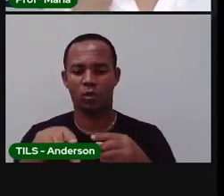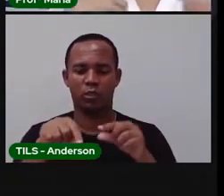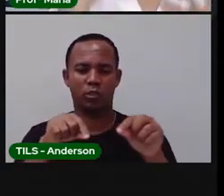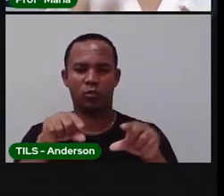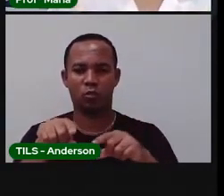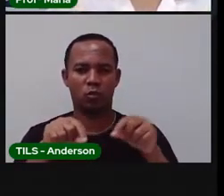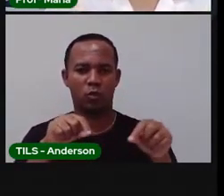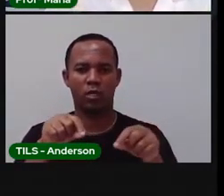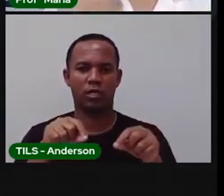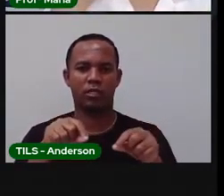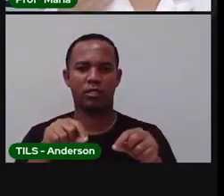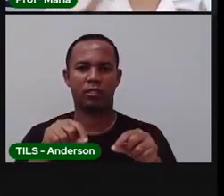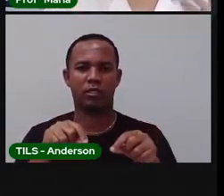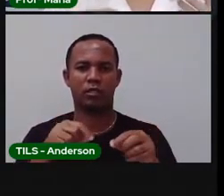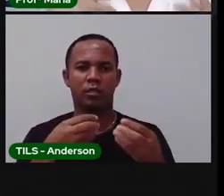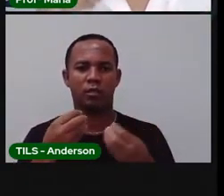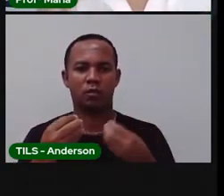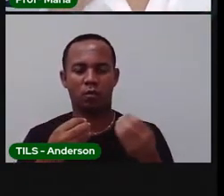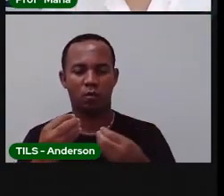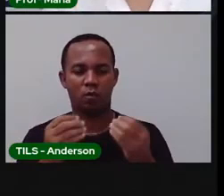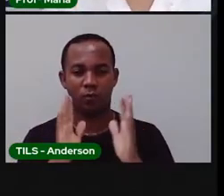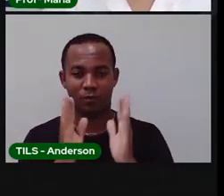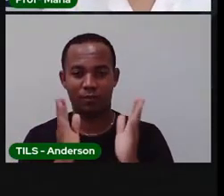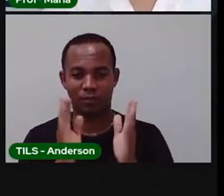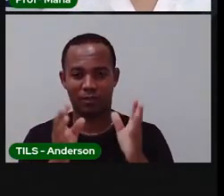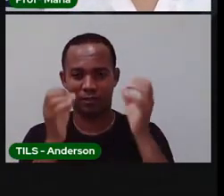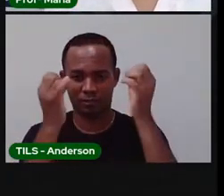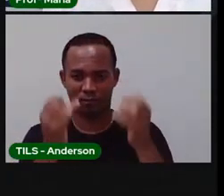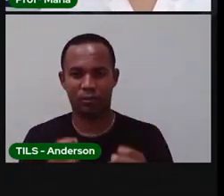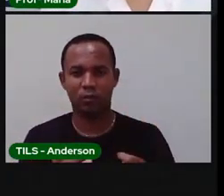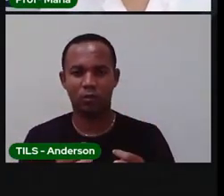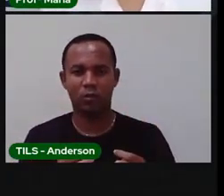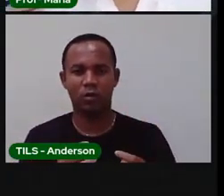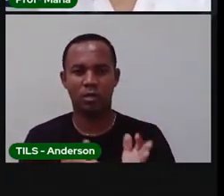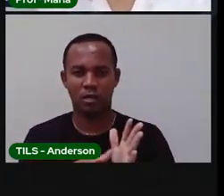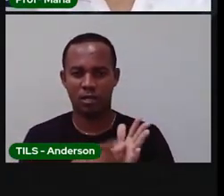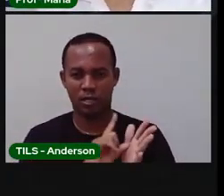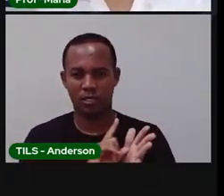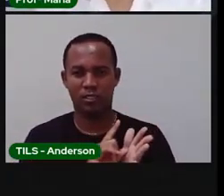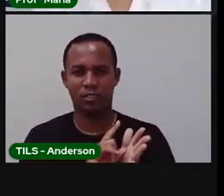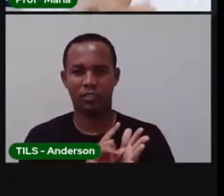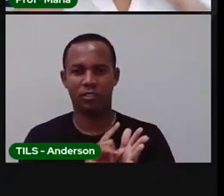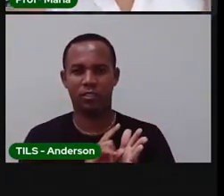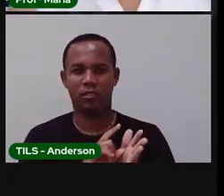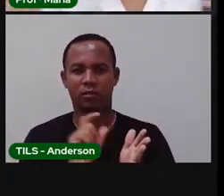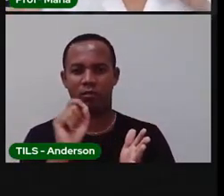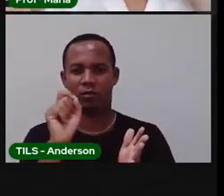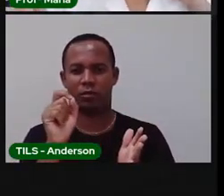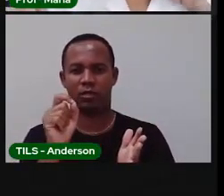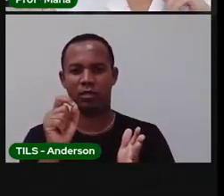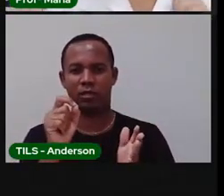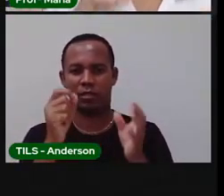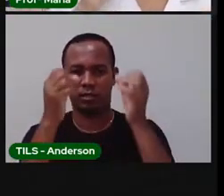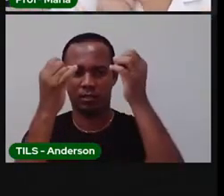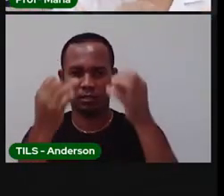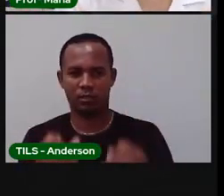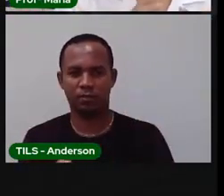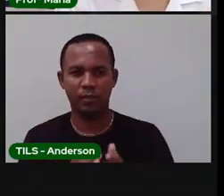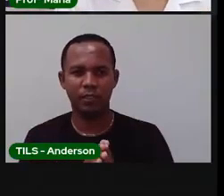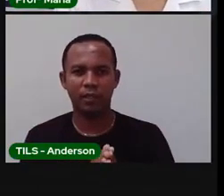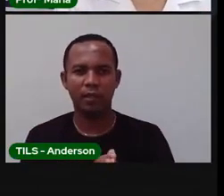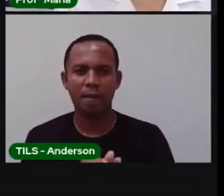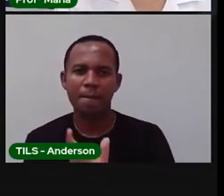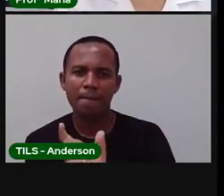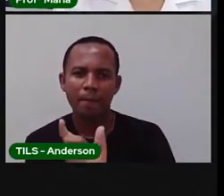falar sobre alguma coisa que vocês ainda não conhecem, ela geralmente explica dentro da palavra. E se a gente vê aqui,